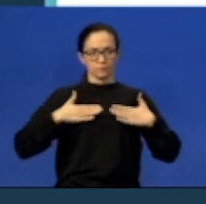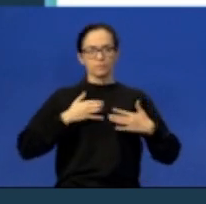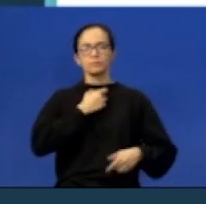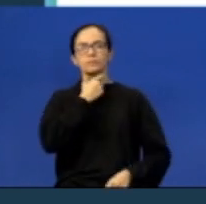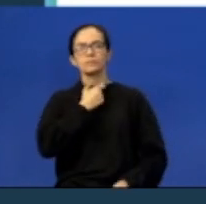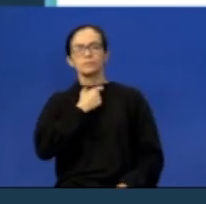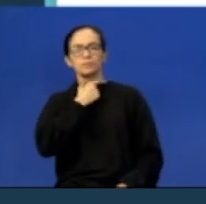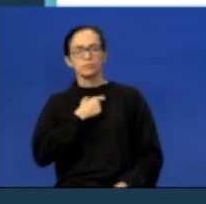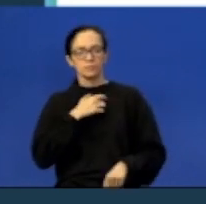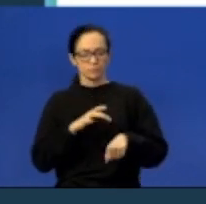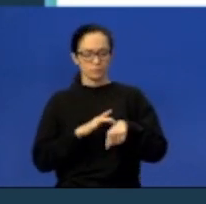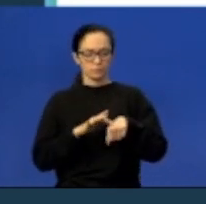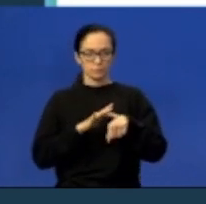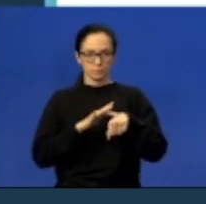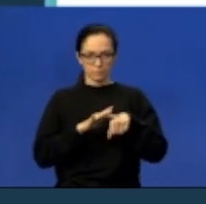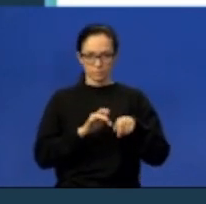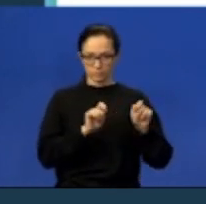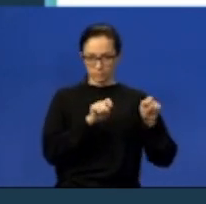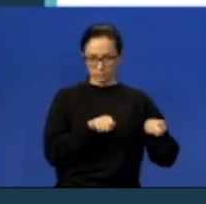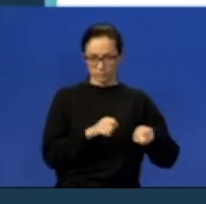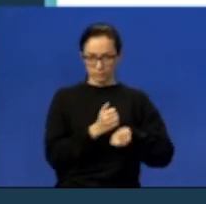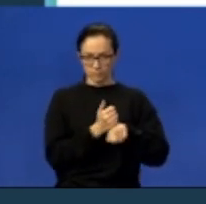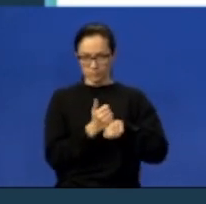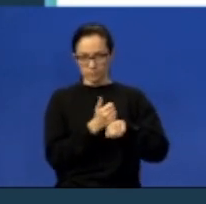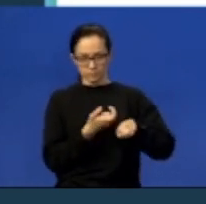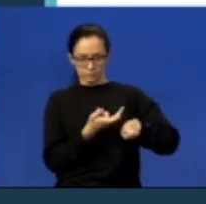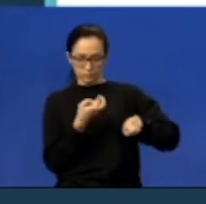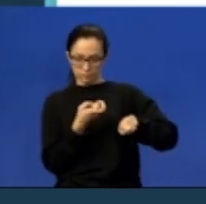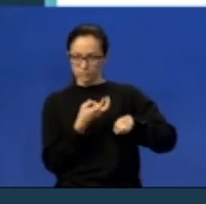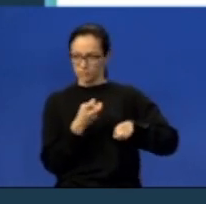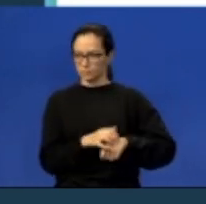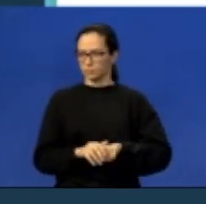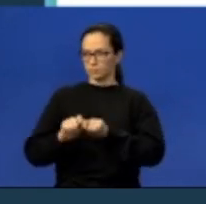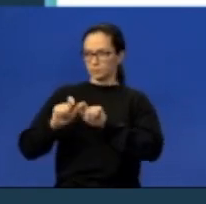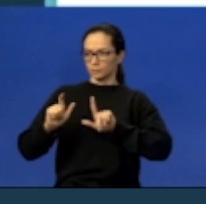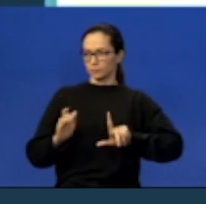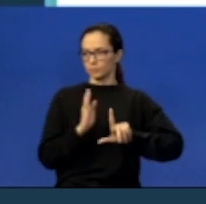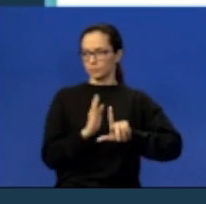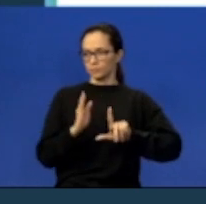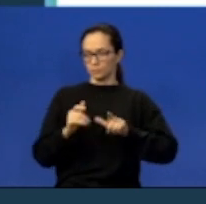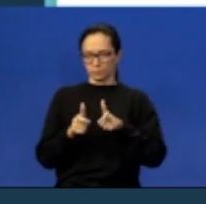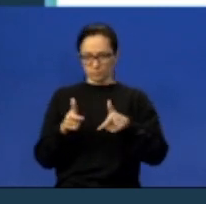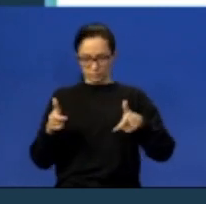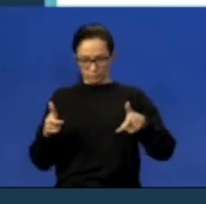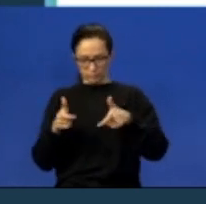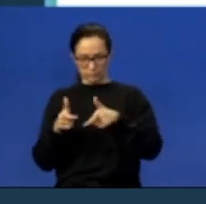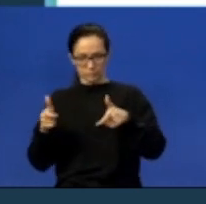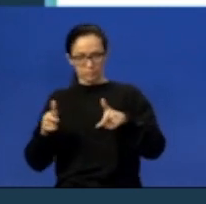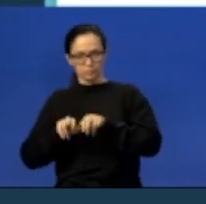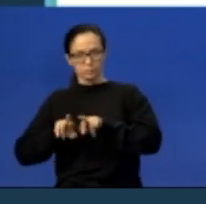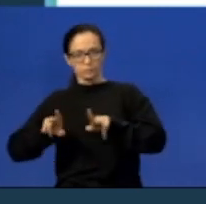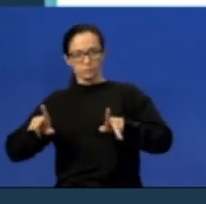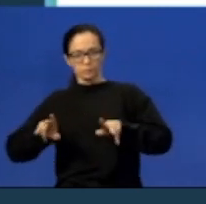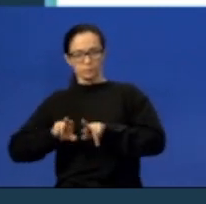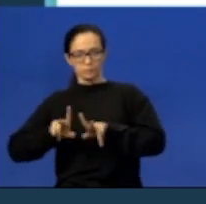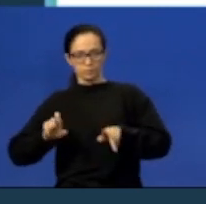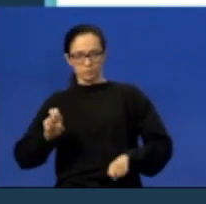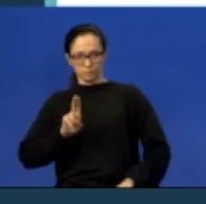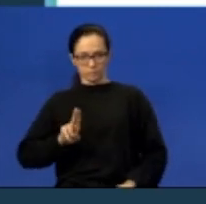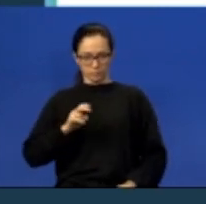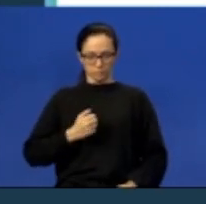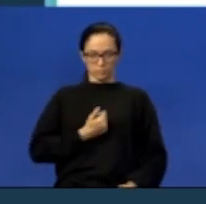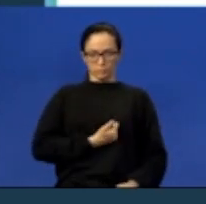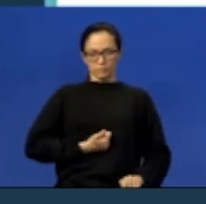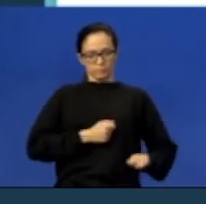tireoide, pele e testículos. Nessa imagem, ao lado, vocês podem ver diferentes tipos de transdutores, que são variáveis